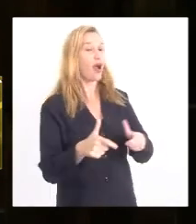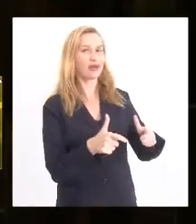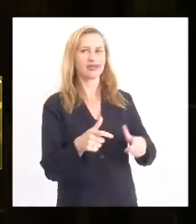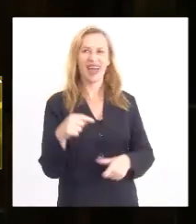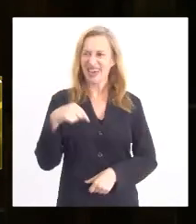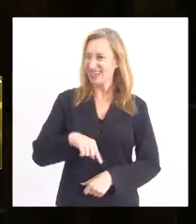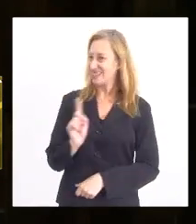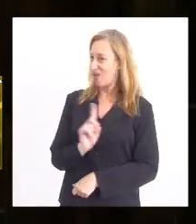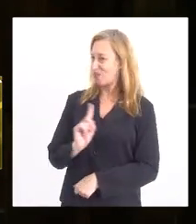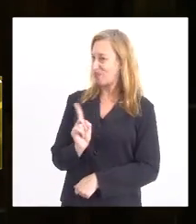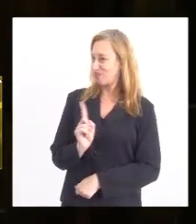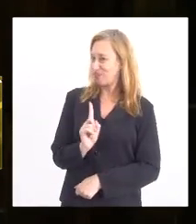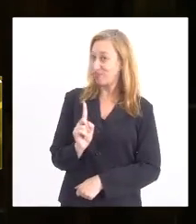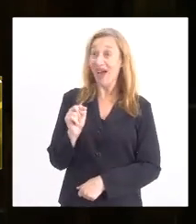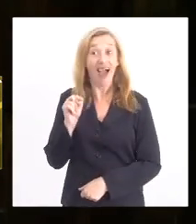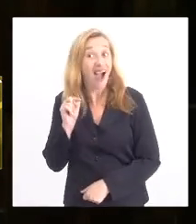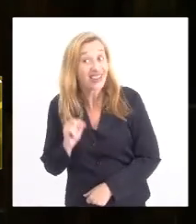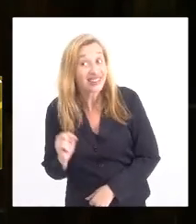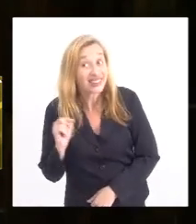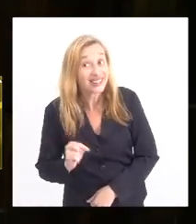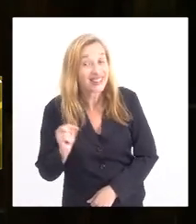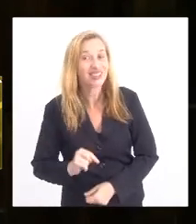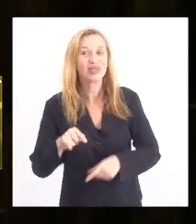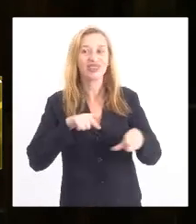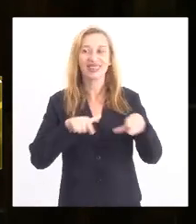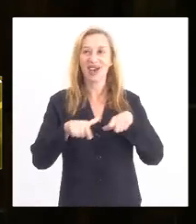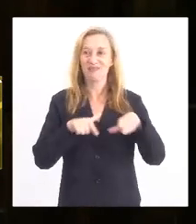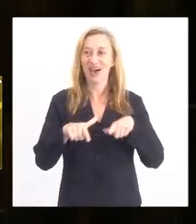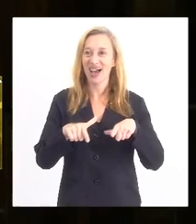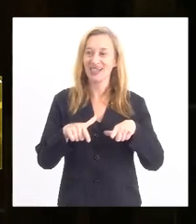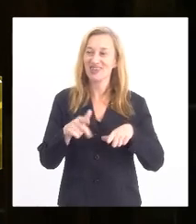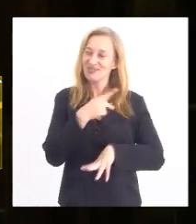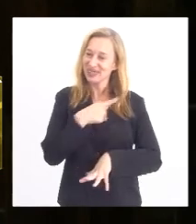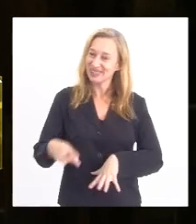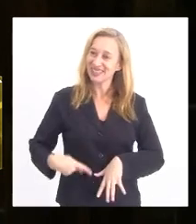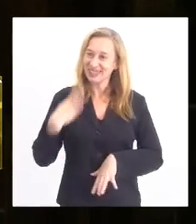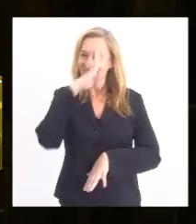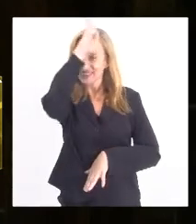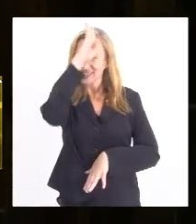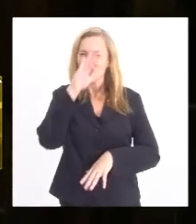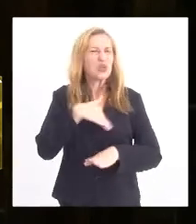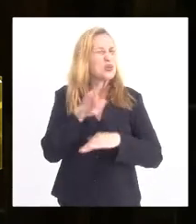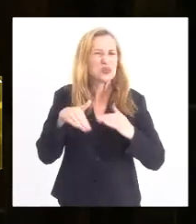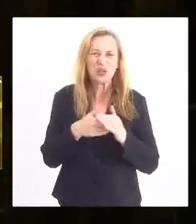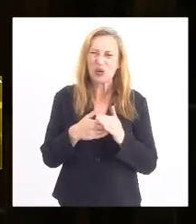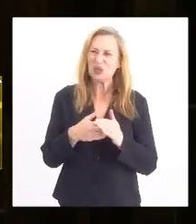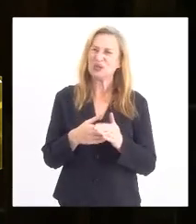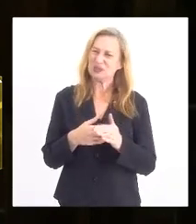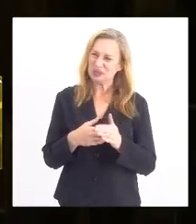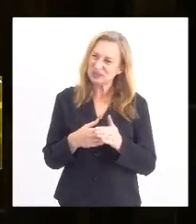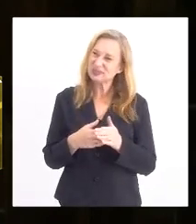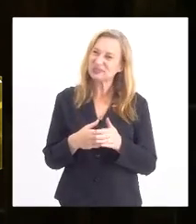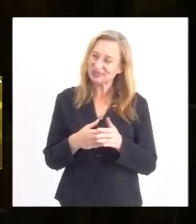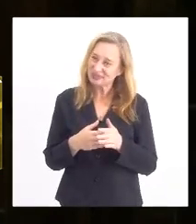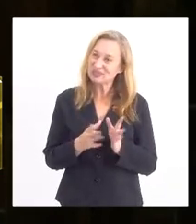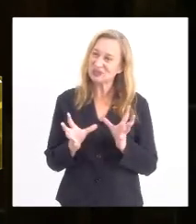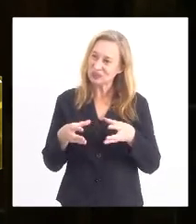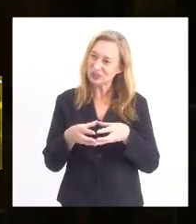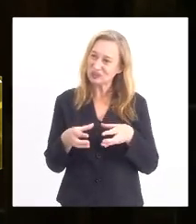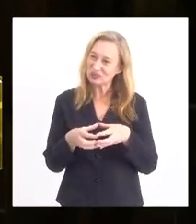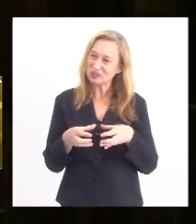aqui não aqui o trabalho com presidente bolsonaro com todo o seu ministério diga-se de